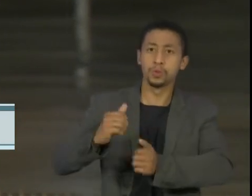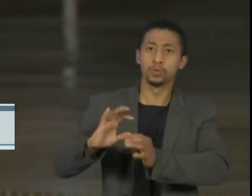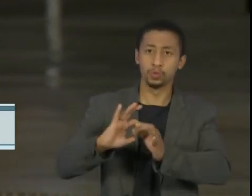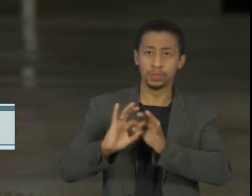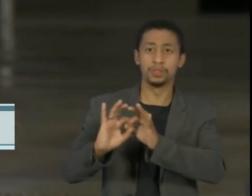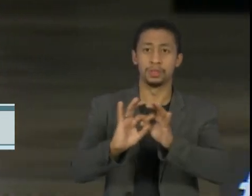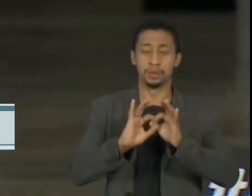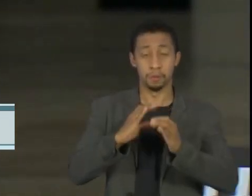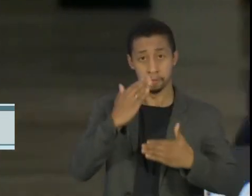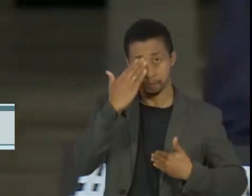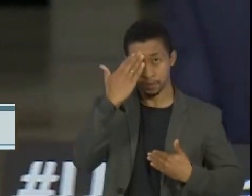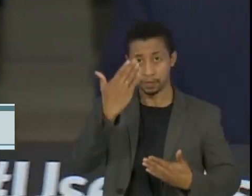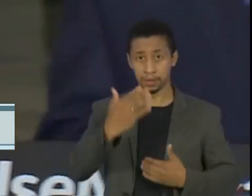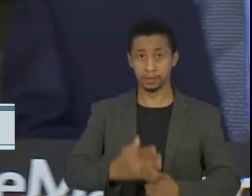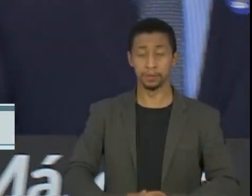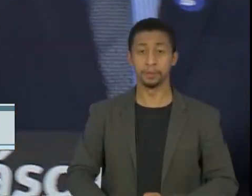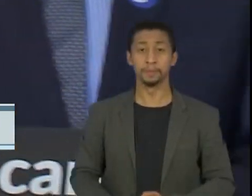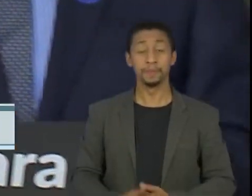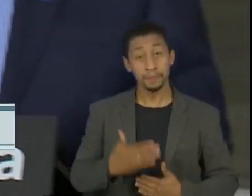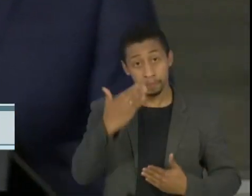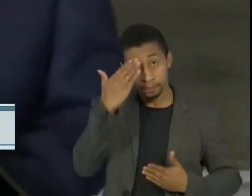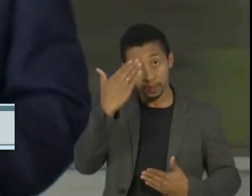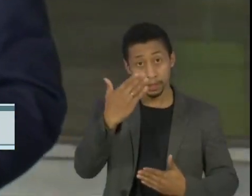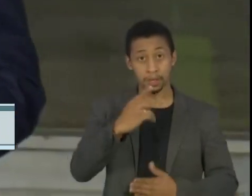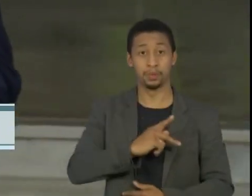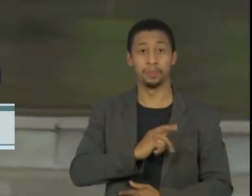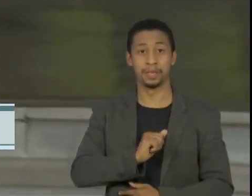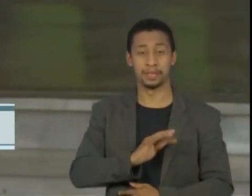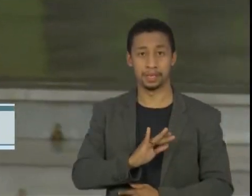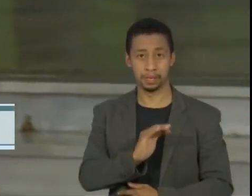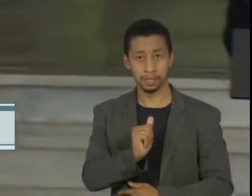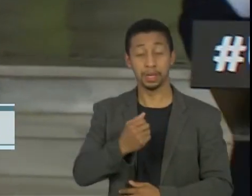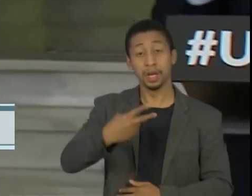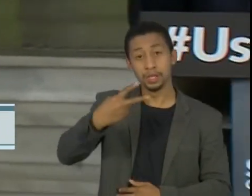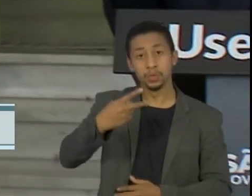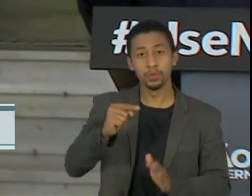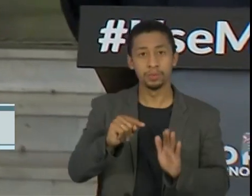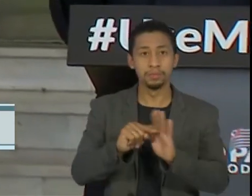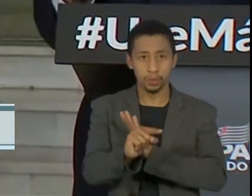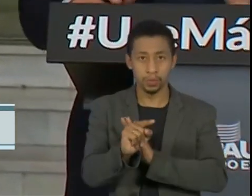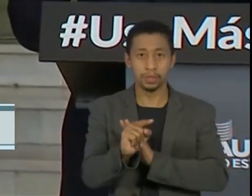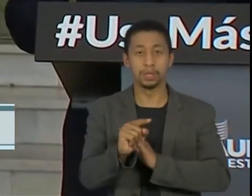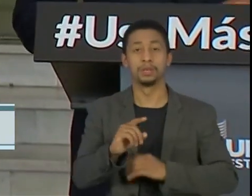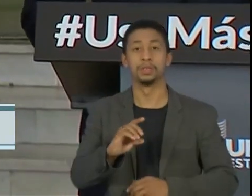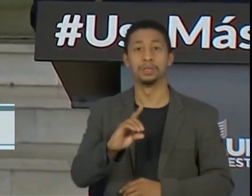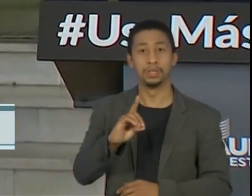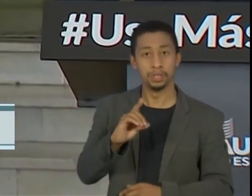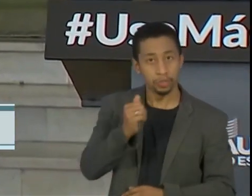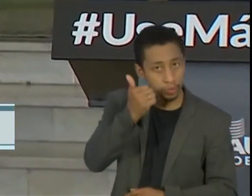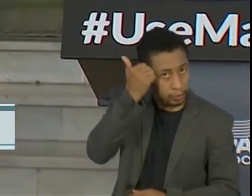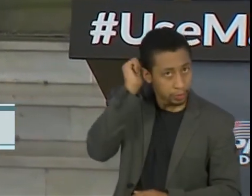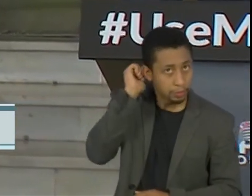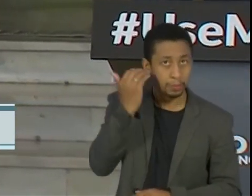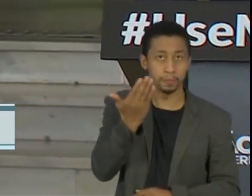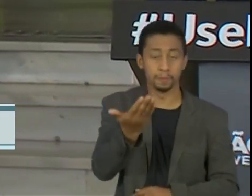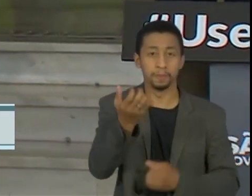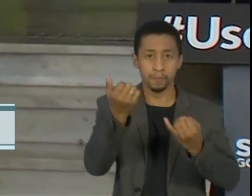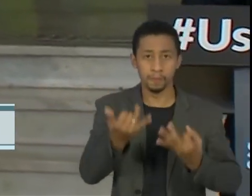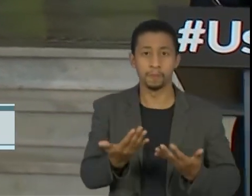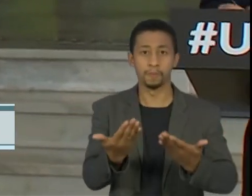obrigada. Obrigado, Patrícia. E a segunda pergunta, Dr. Dimas Covas. Bem, Daniela, é